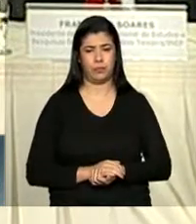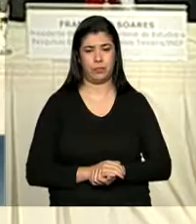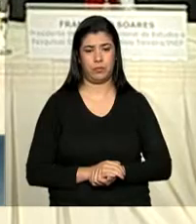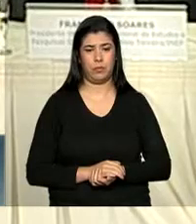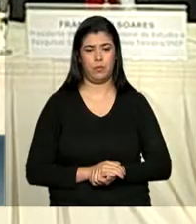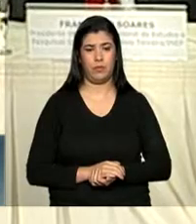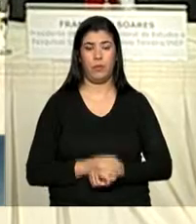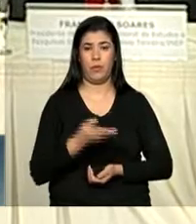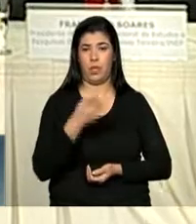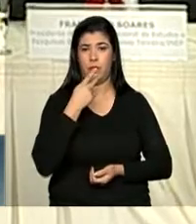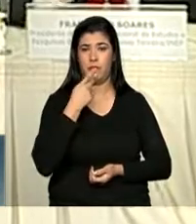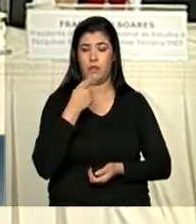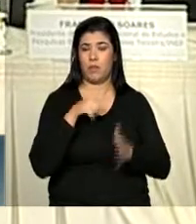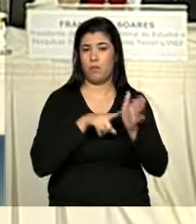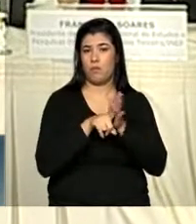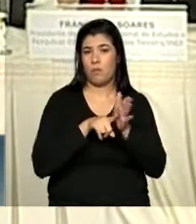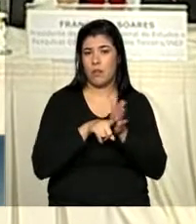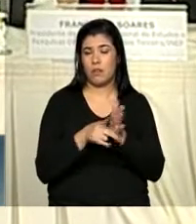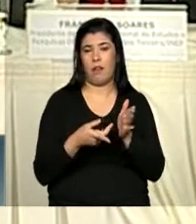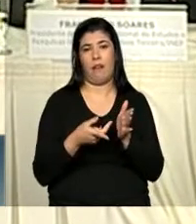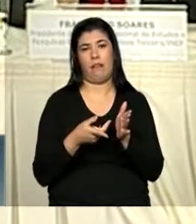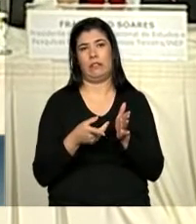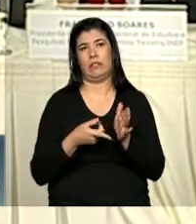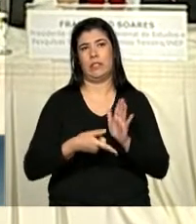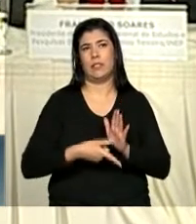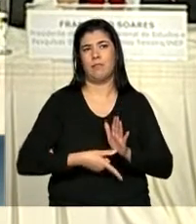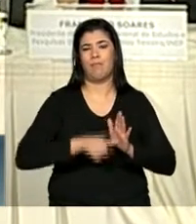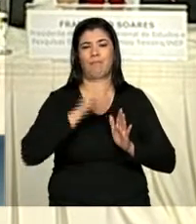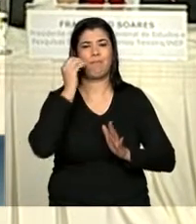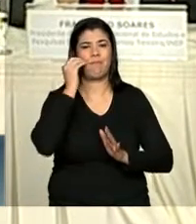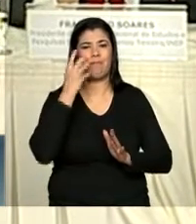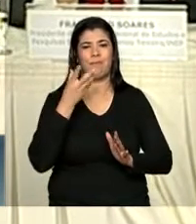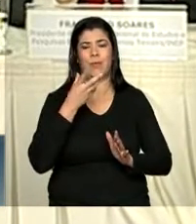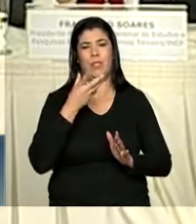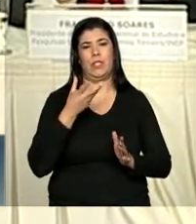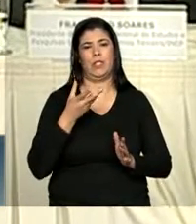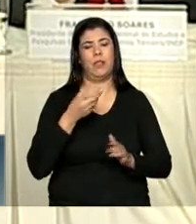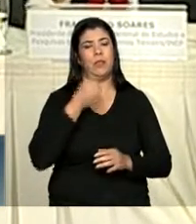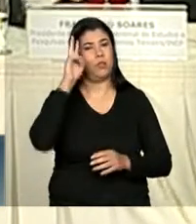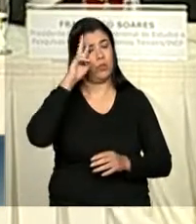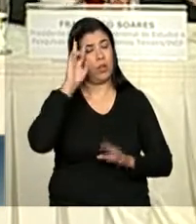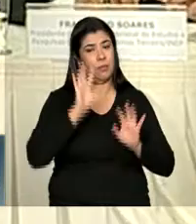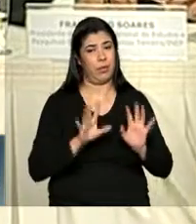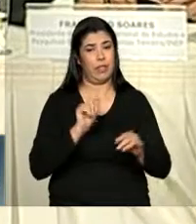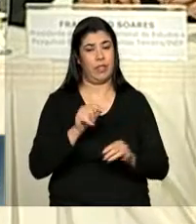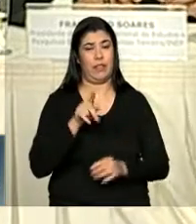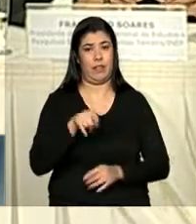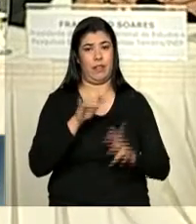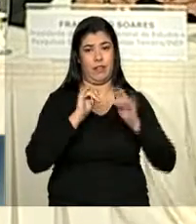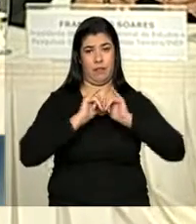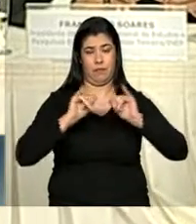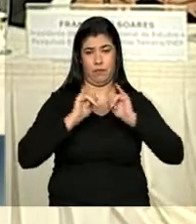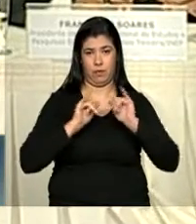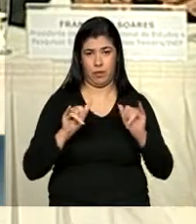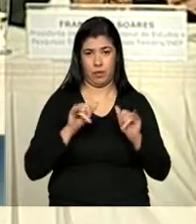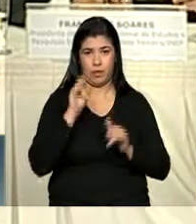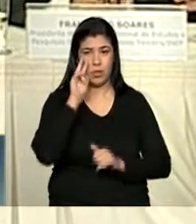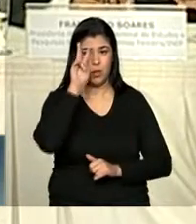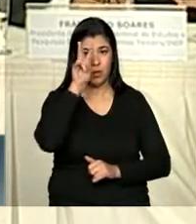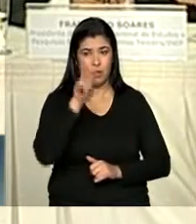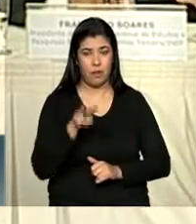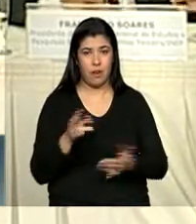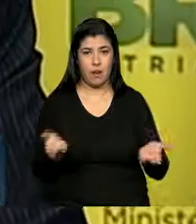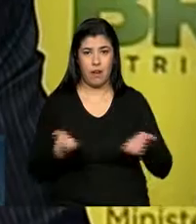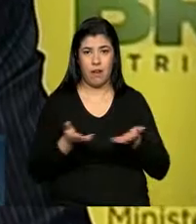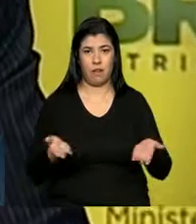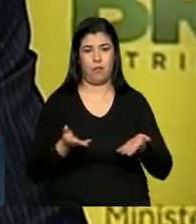muito, muito preliminar, né? Mas de maneira geral... Não tiver acesso a exatamente, tempo, né? É bom lembrar isso, né? De que a gente... Eu estou vendo os dados pela